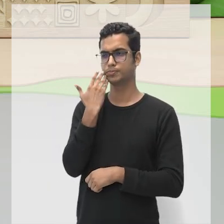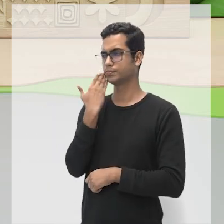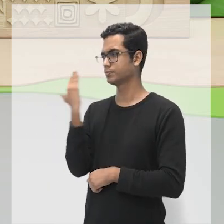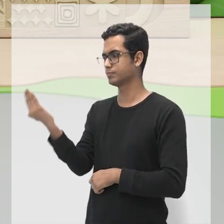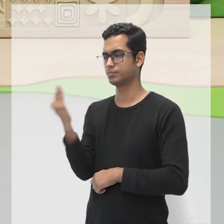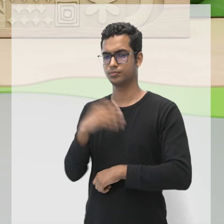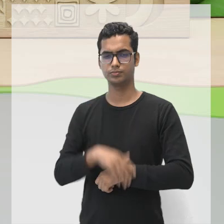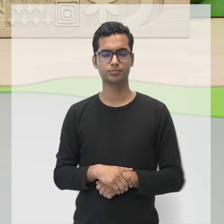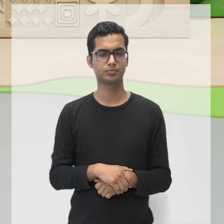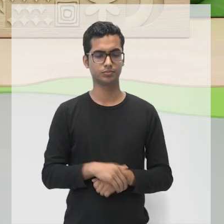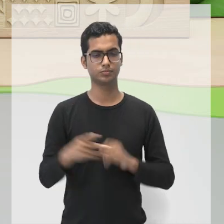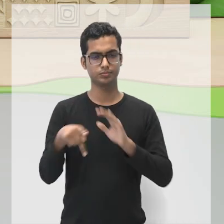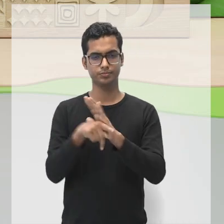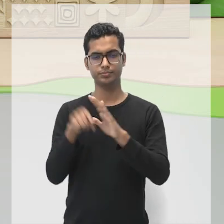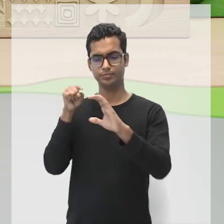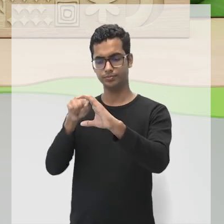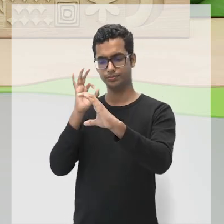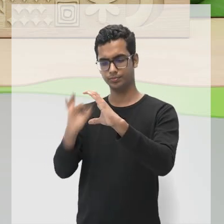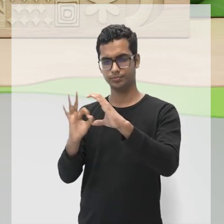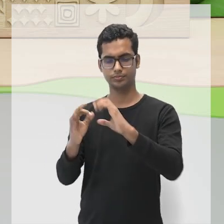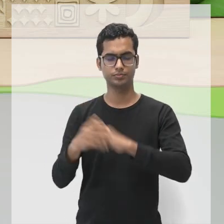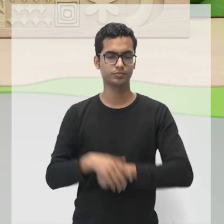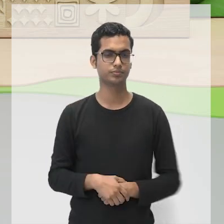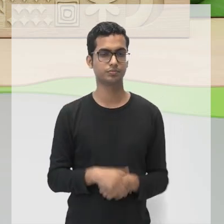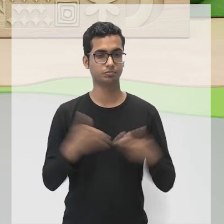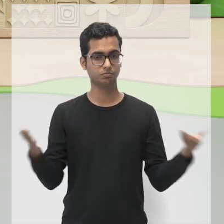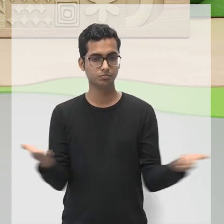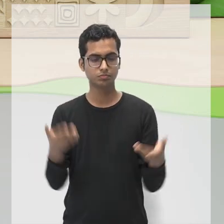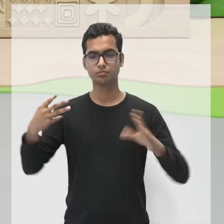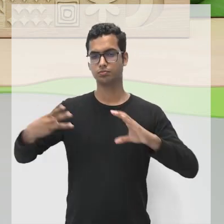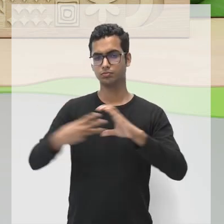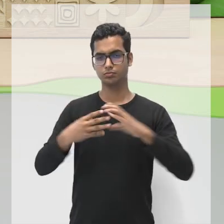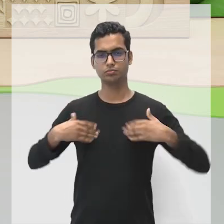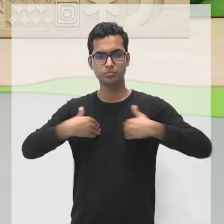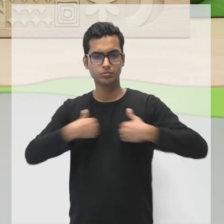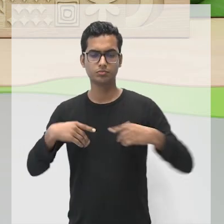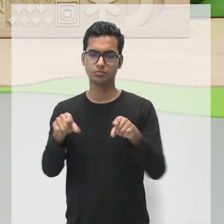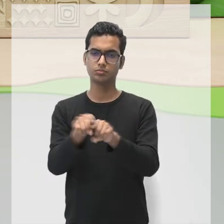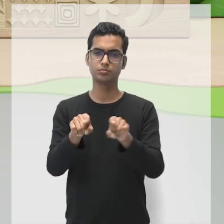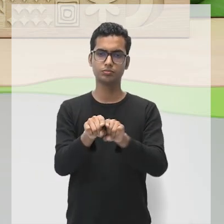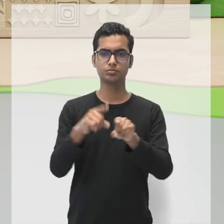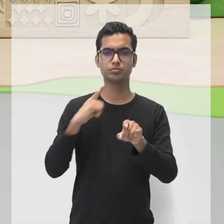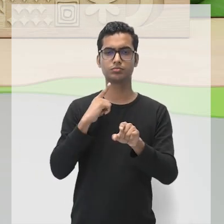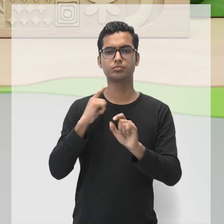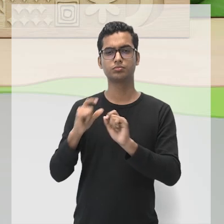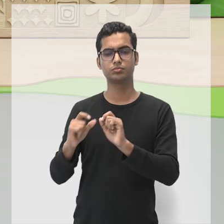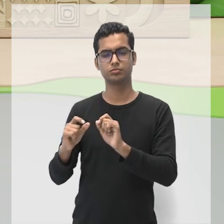células eucarióticas. Células animais e vegetais.